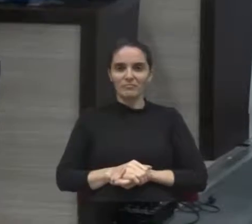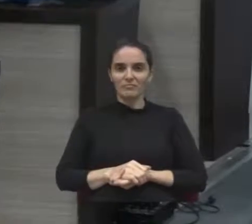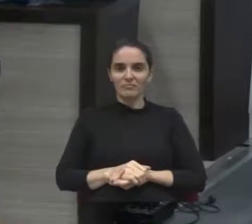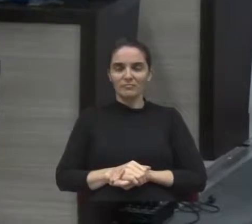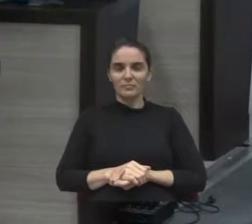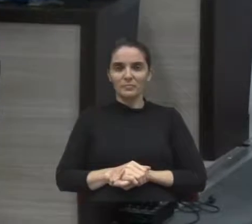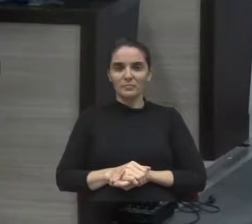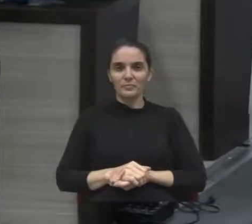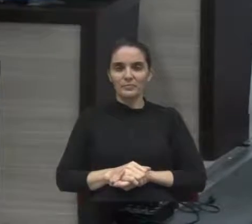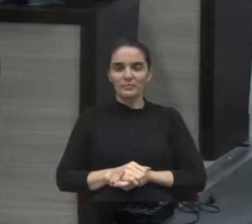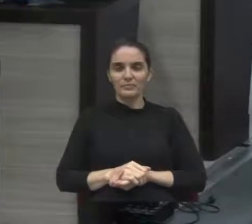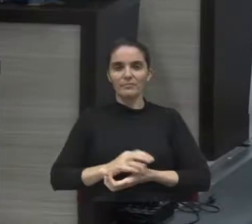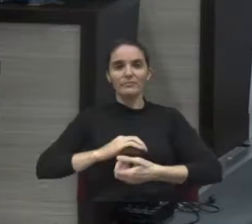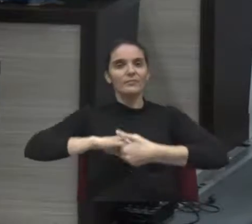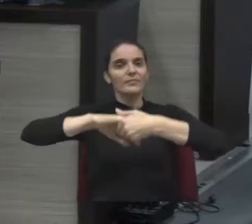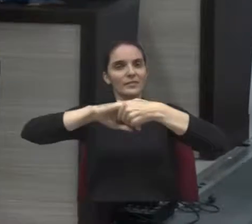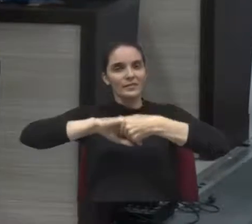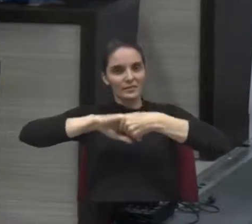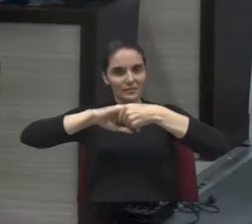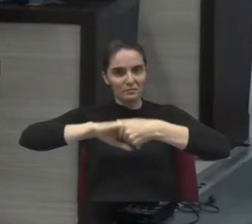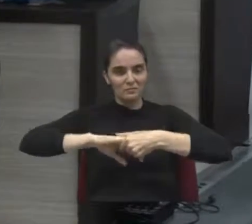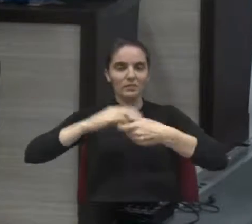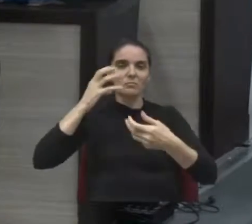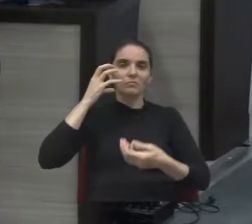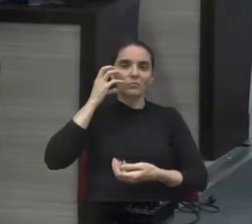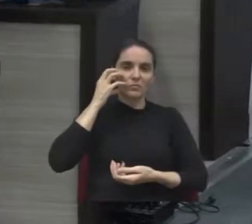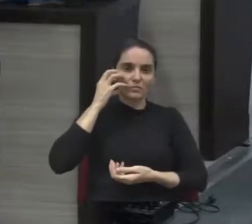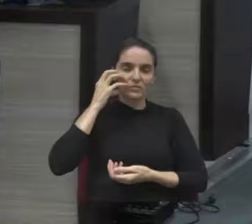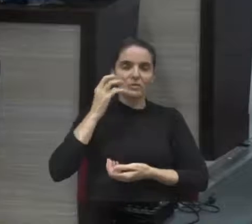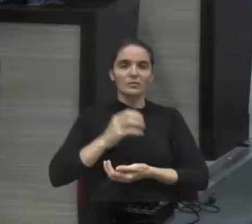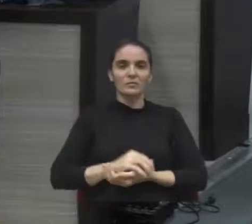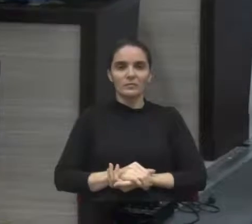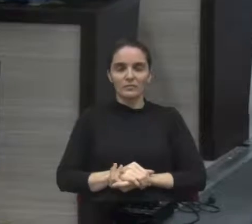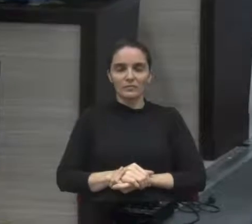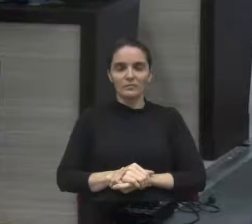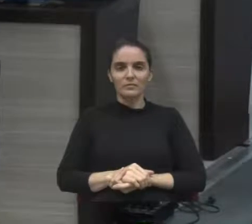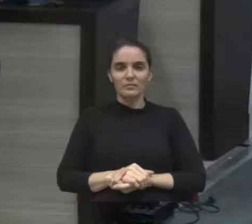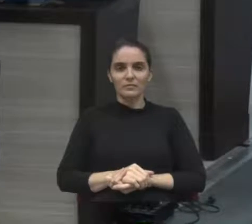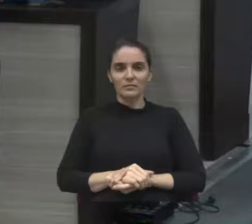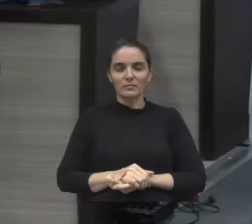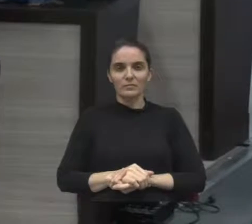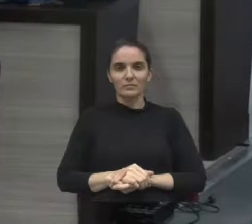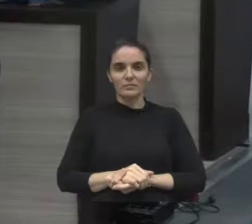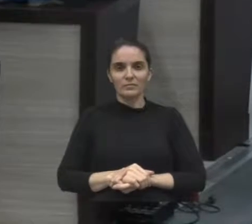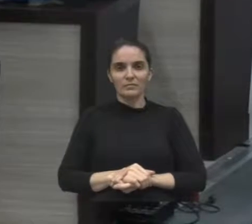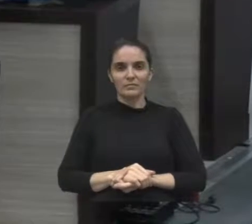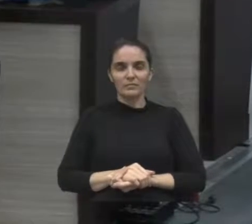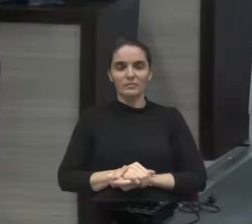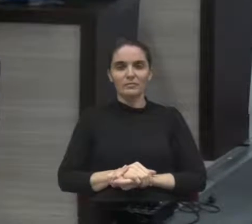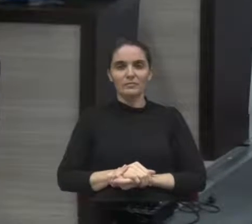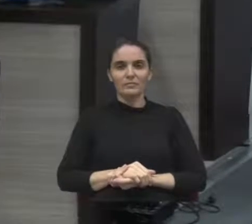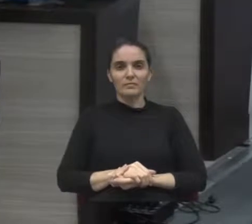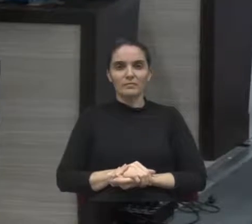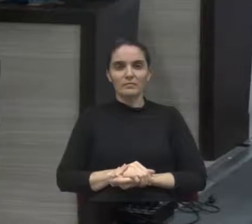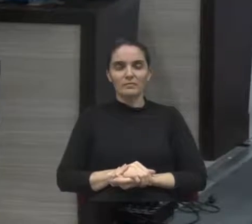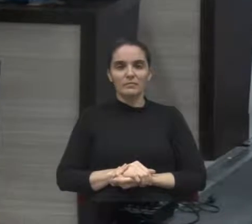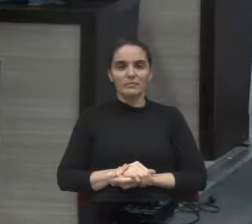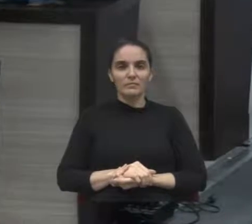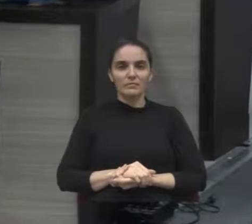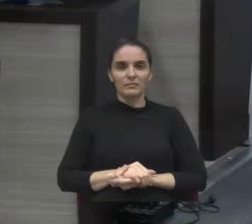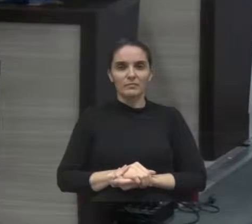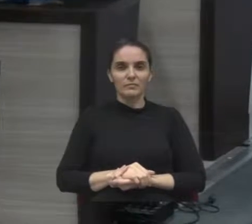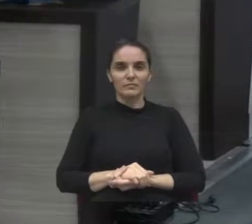parabéns, nobre colega Marcelo Rossi, doutor Marcelo Rossi. Quando você disse que estava indo